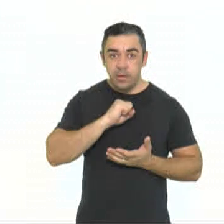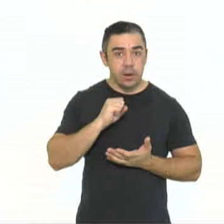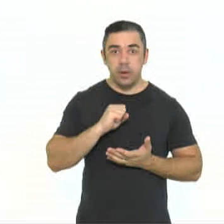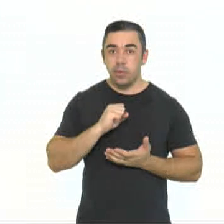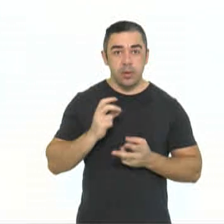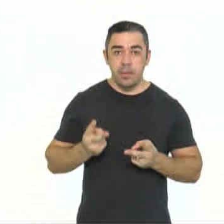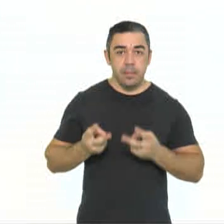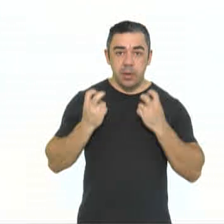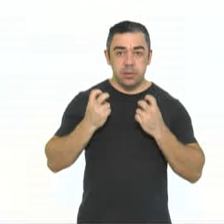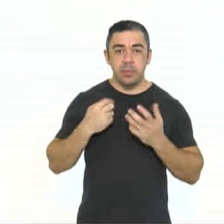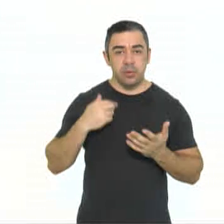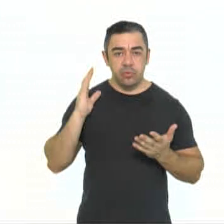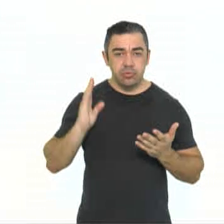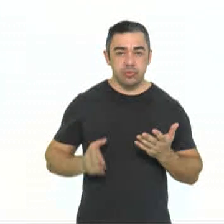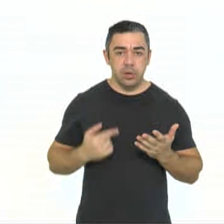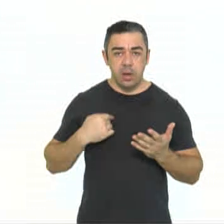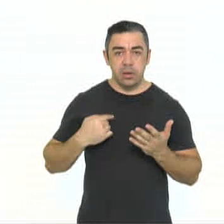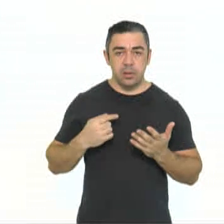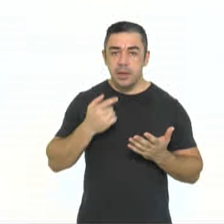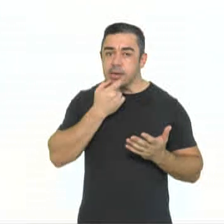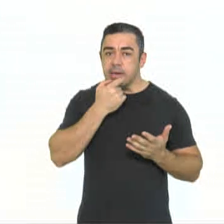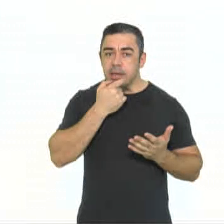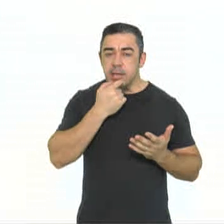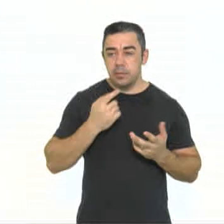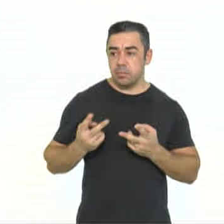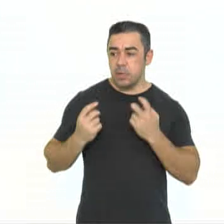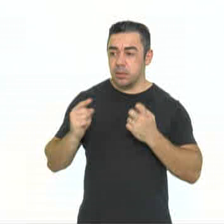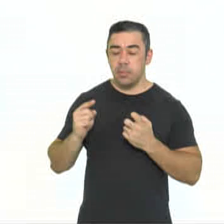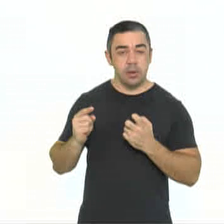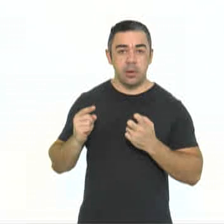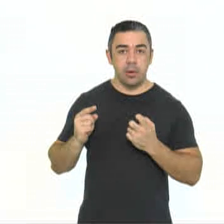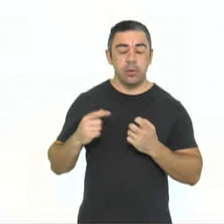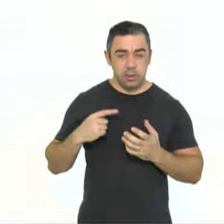não percebendo que eu tinha chegado aí pelo inglês, ficou